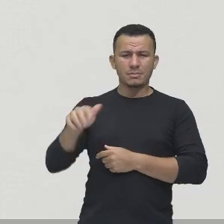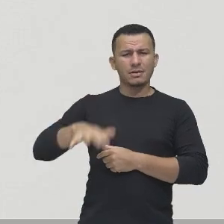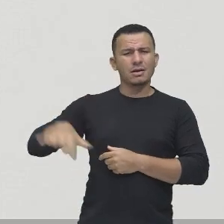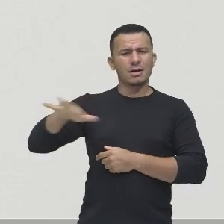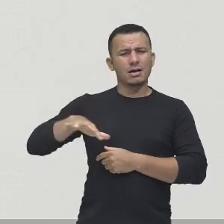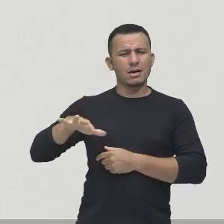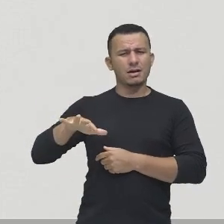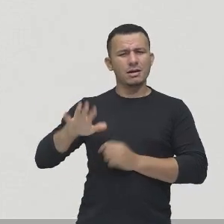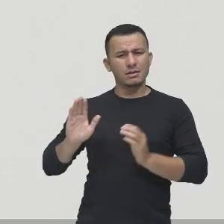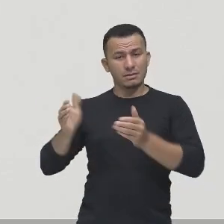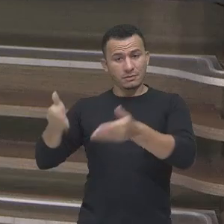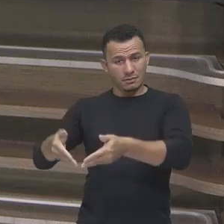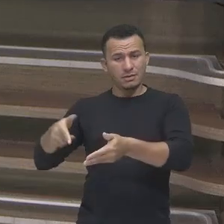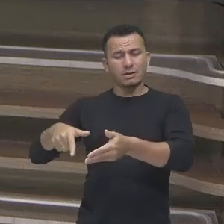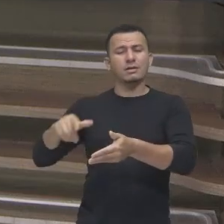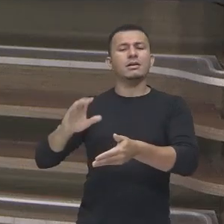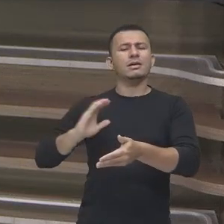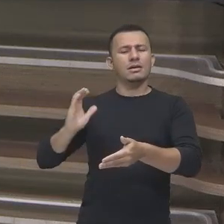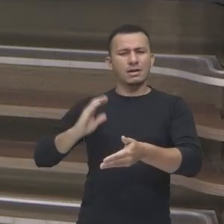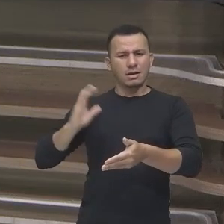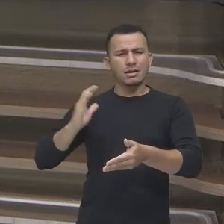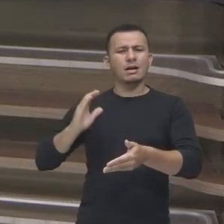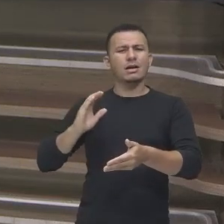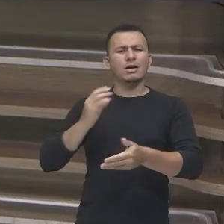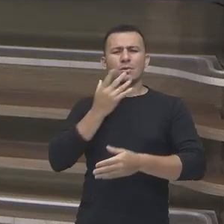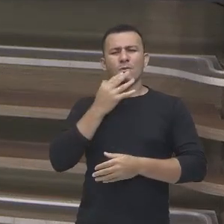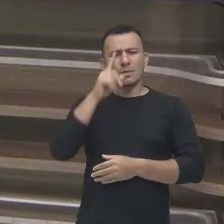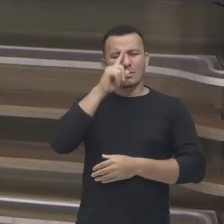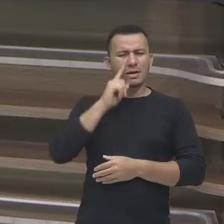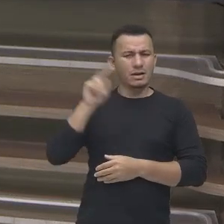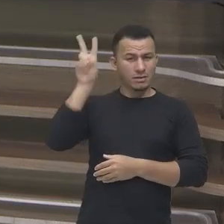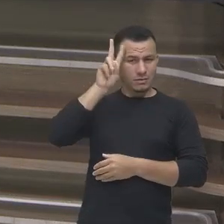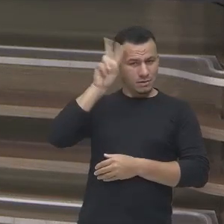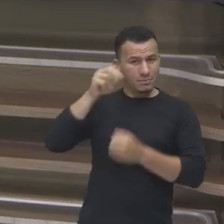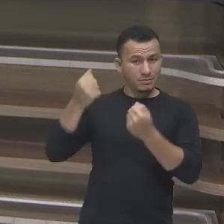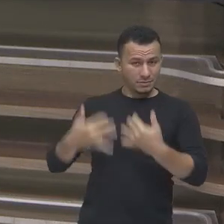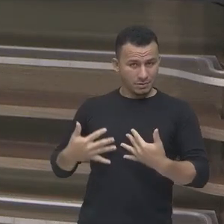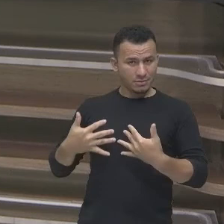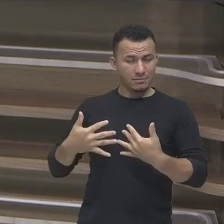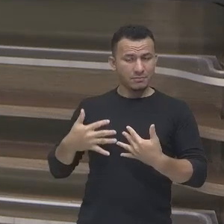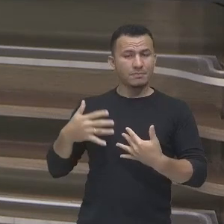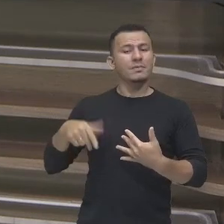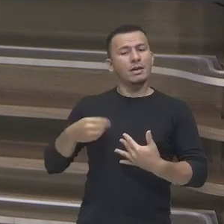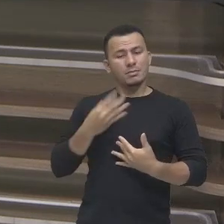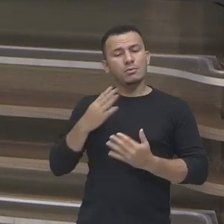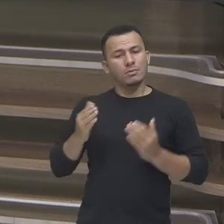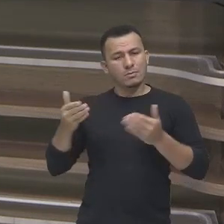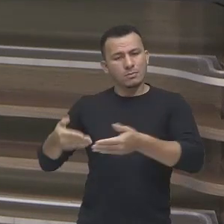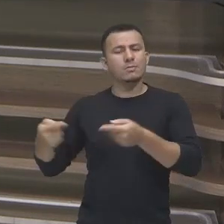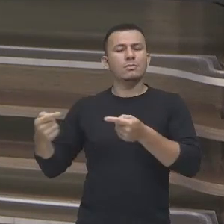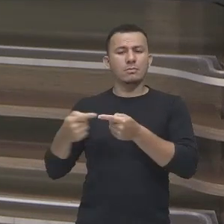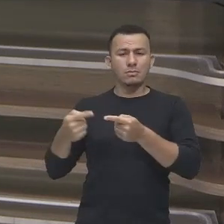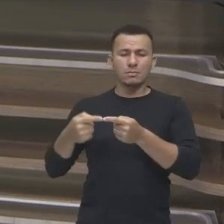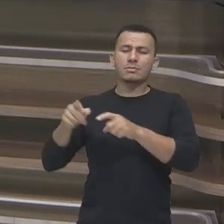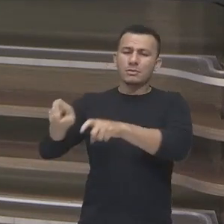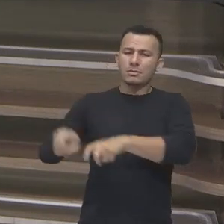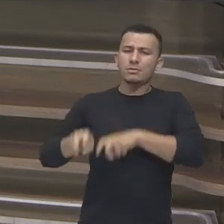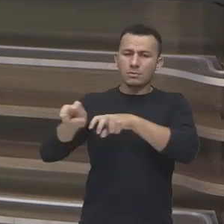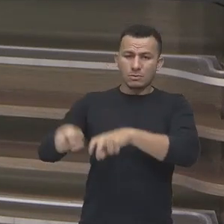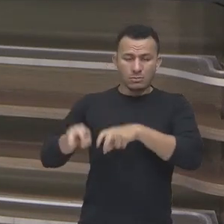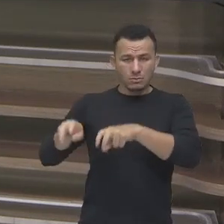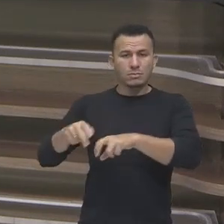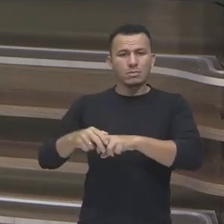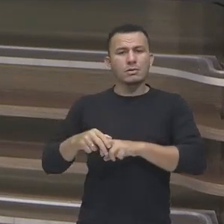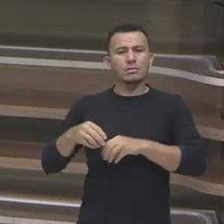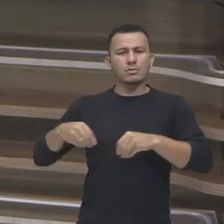mais central do Canadá, aquelas áreas em amarelo no mapa, lembra que eu falei, né? Mais ao centro são áreas com solo muito fértil,